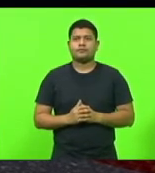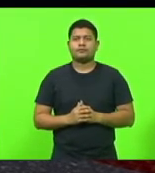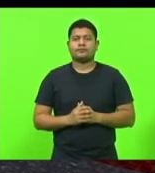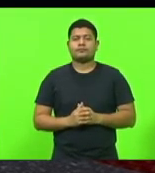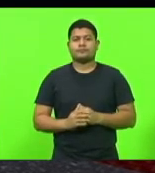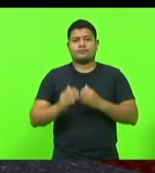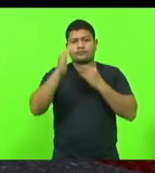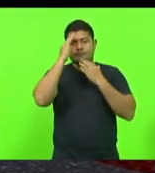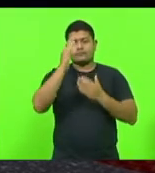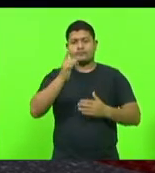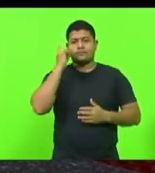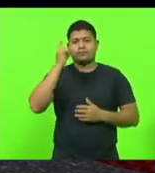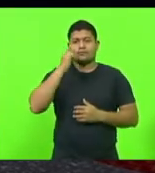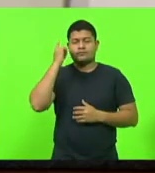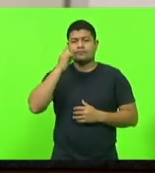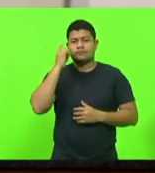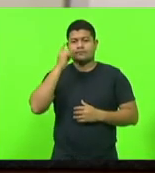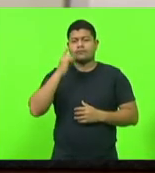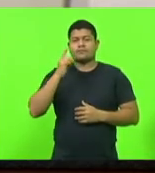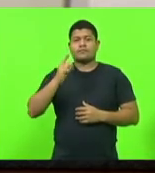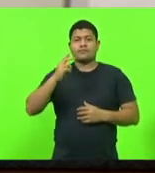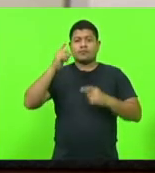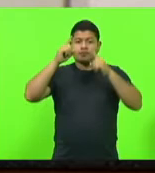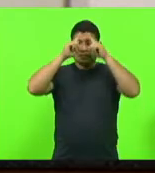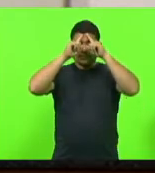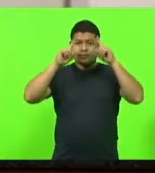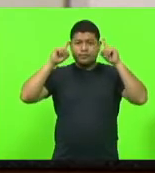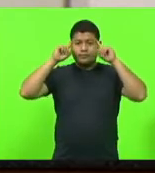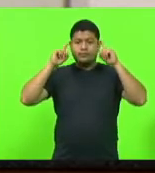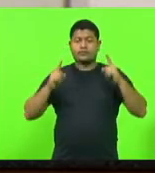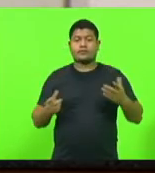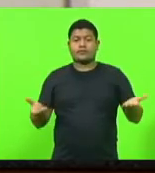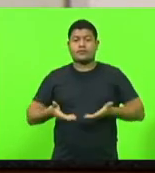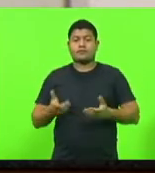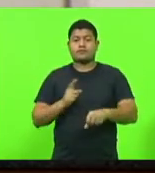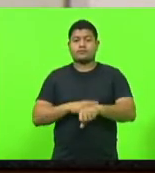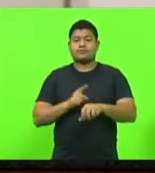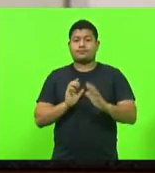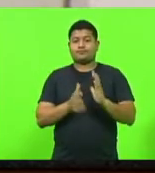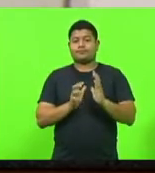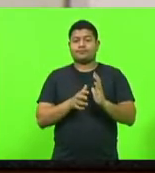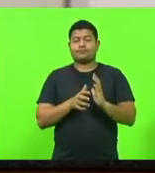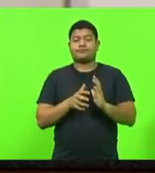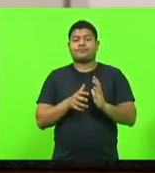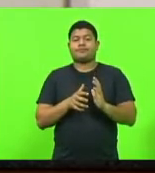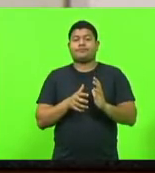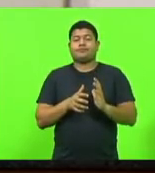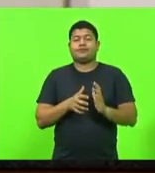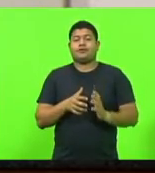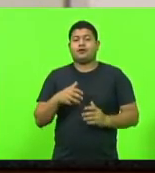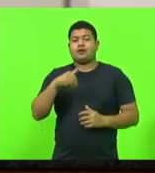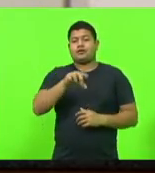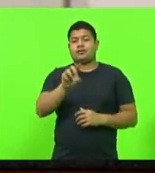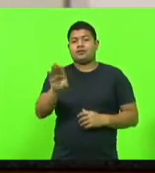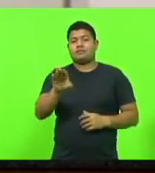Obrigado, deputado Neudi Sareta. Bloco, próximo bloco, bloco MDB, Partido